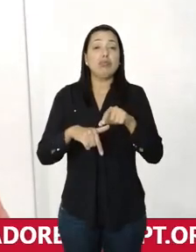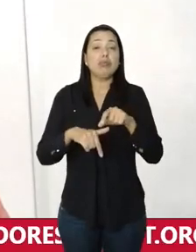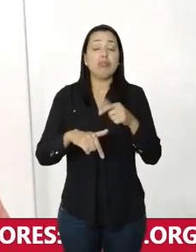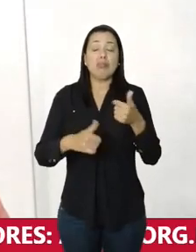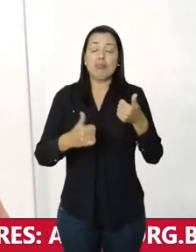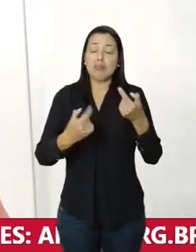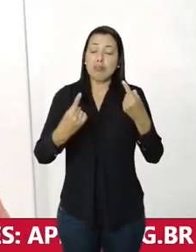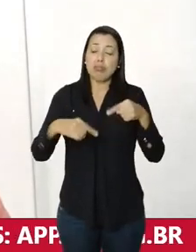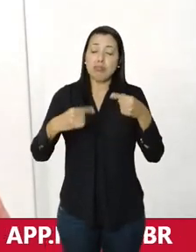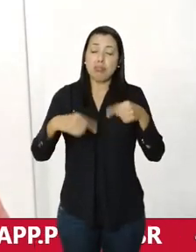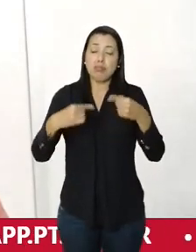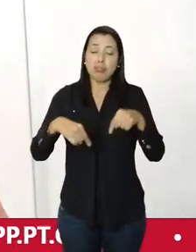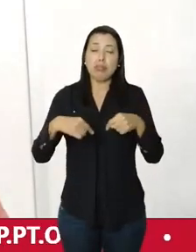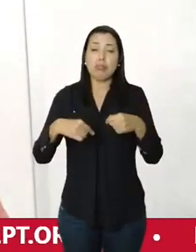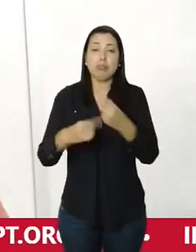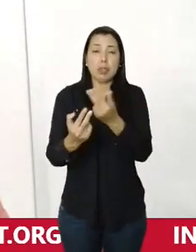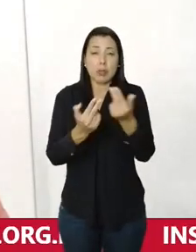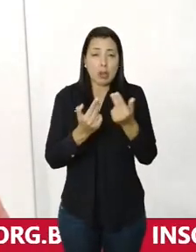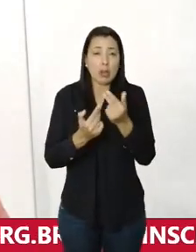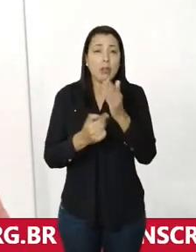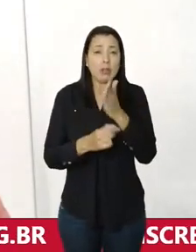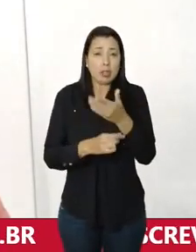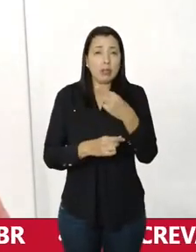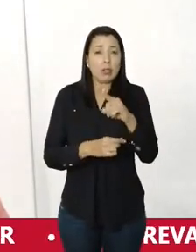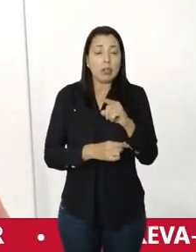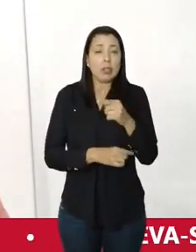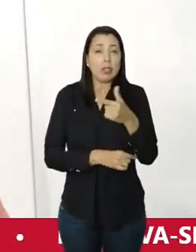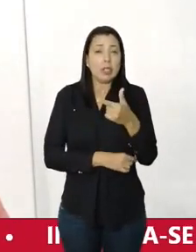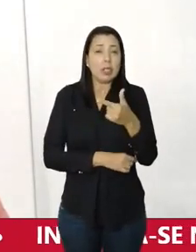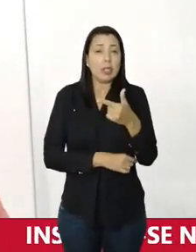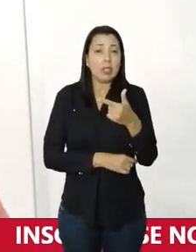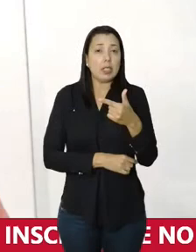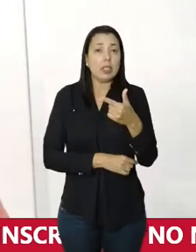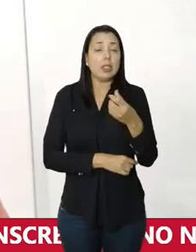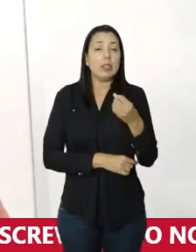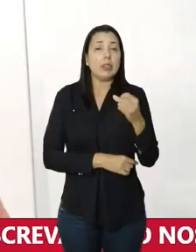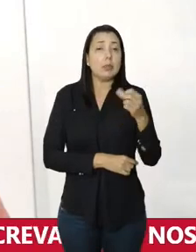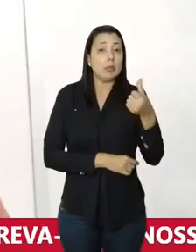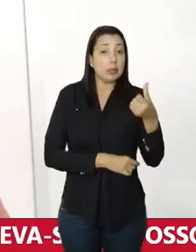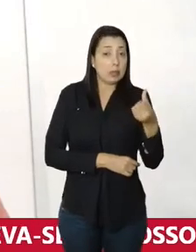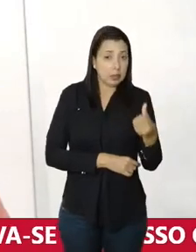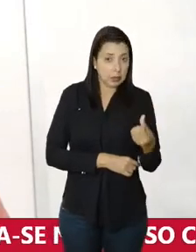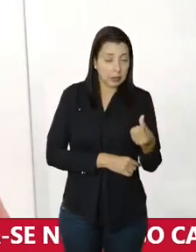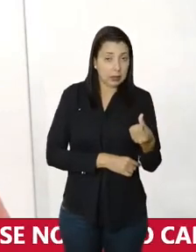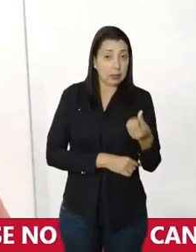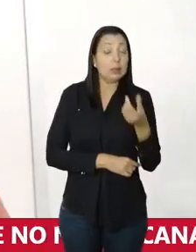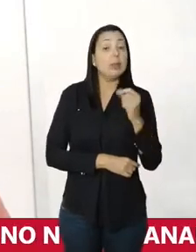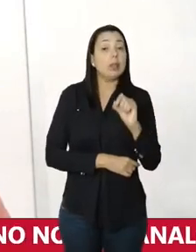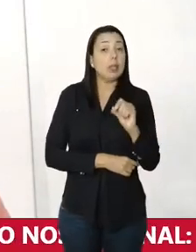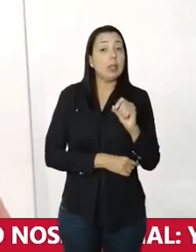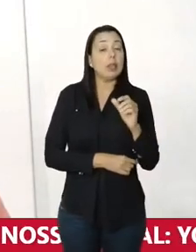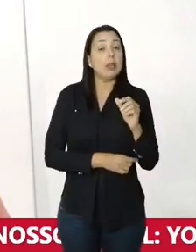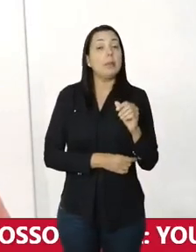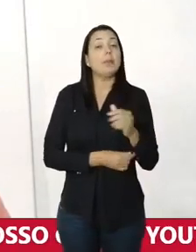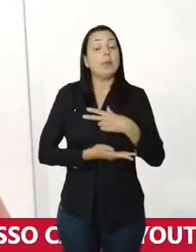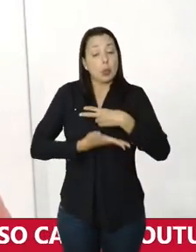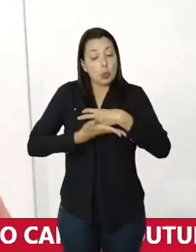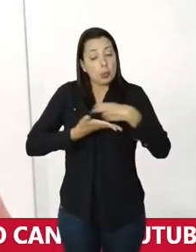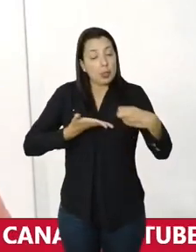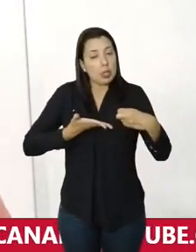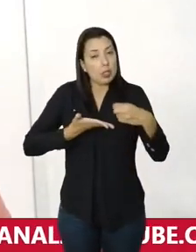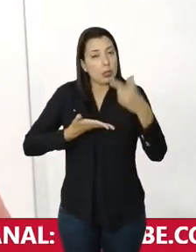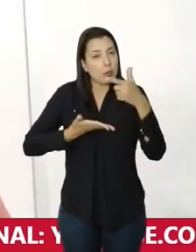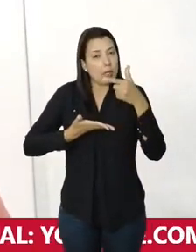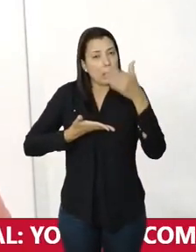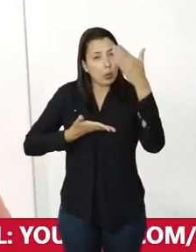atacada, como foi em 2016, com o impeachment sem